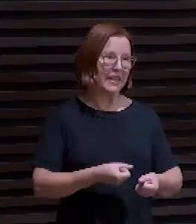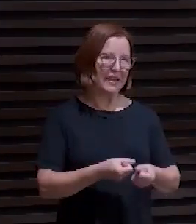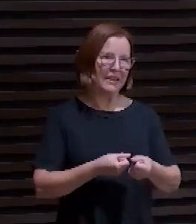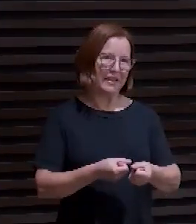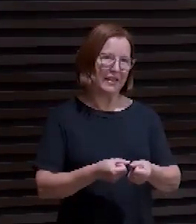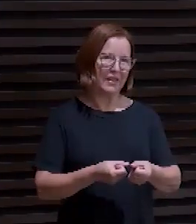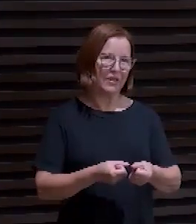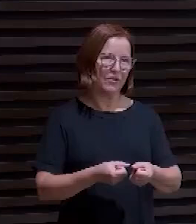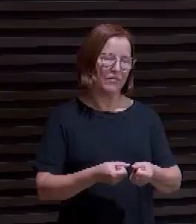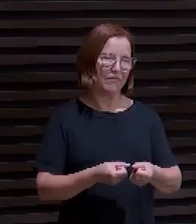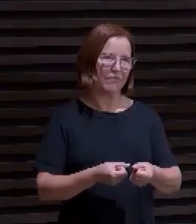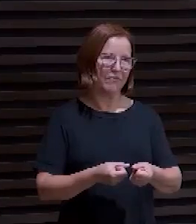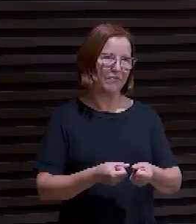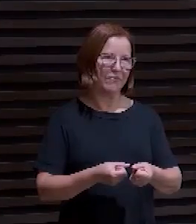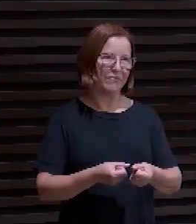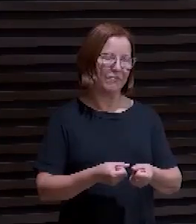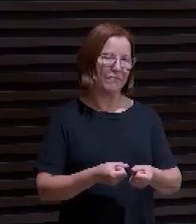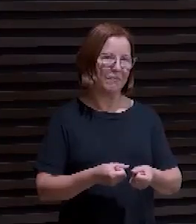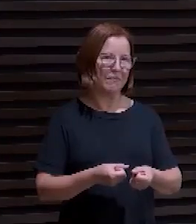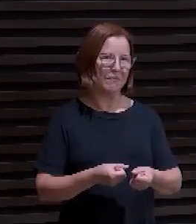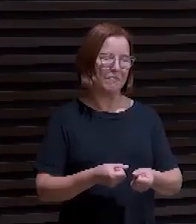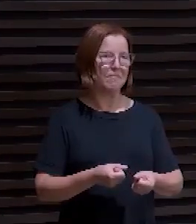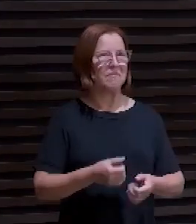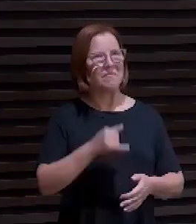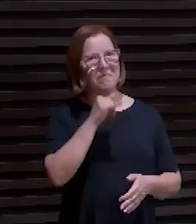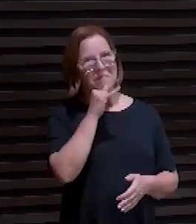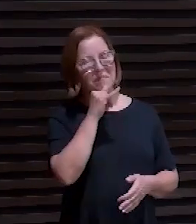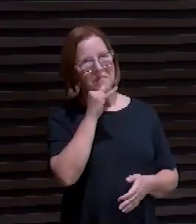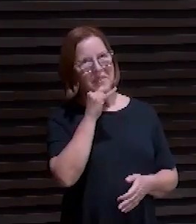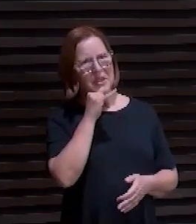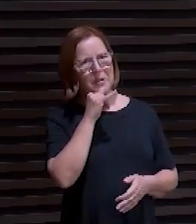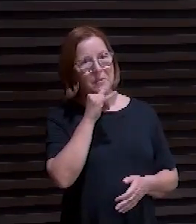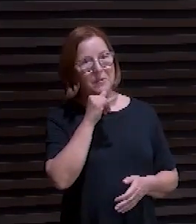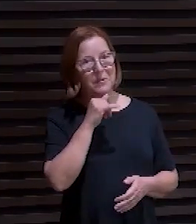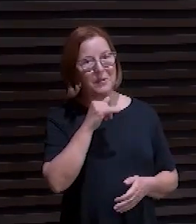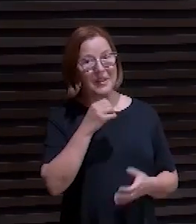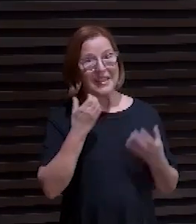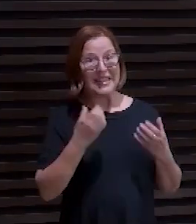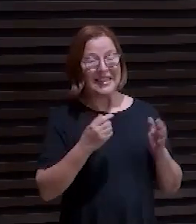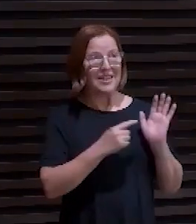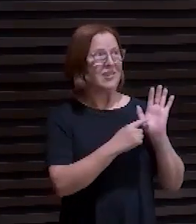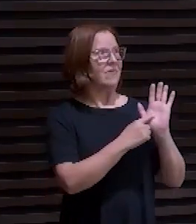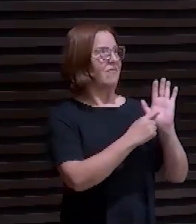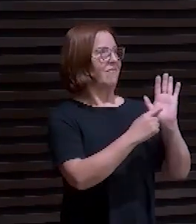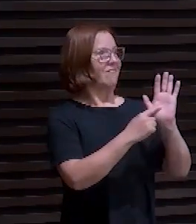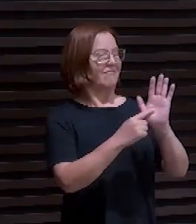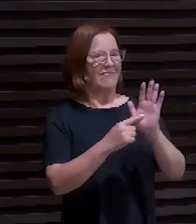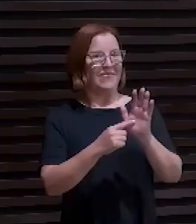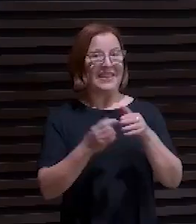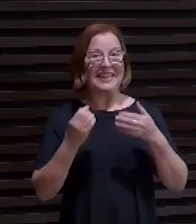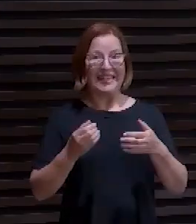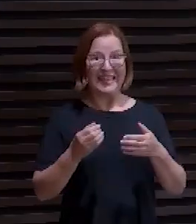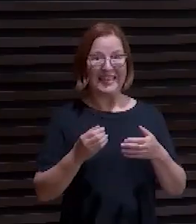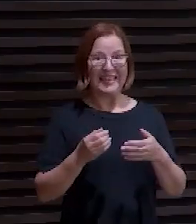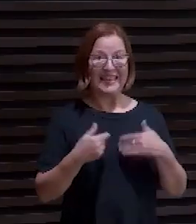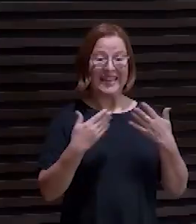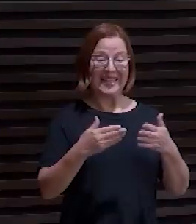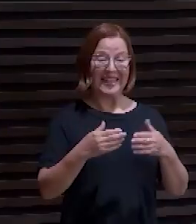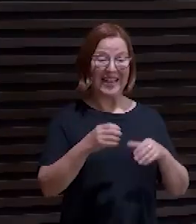Tentado no sentido de exibição, no sentido de querer dar soluções para os